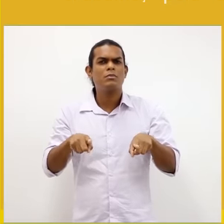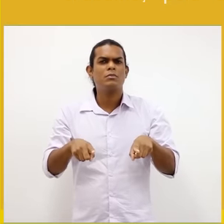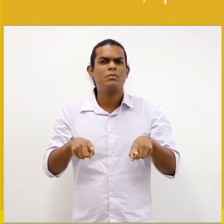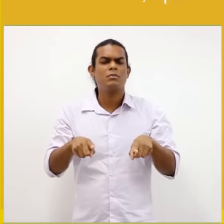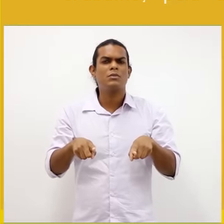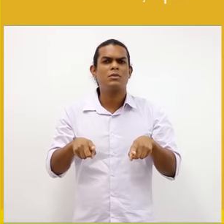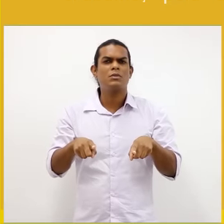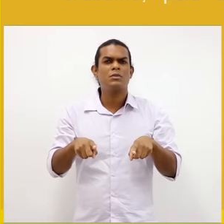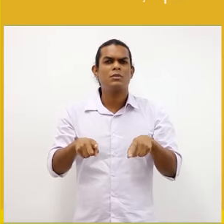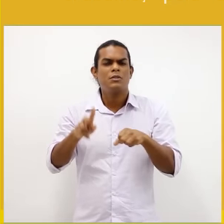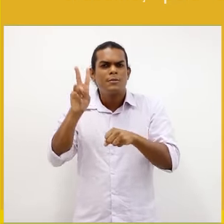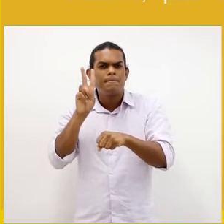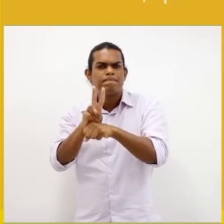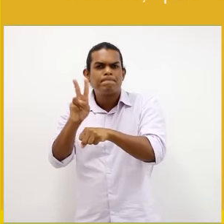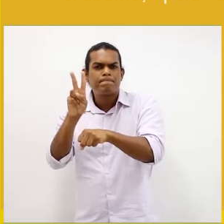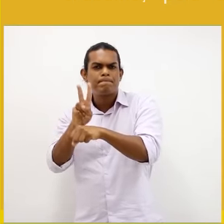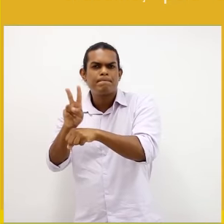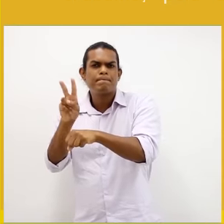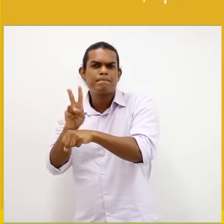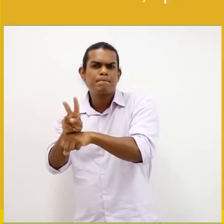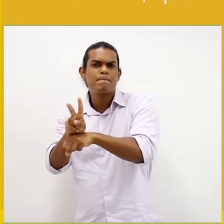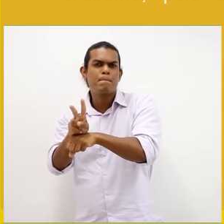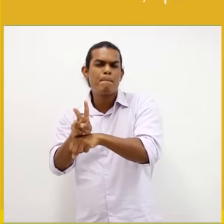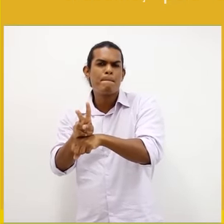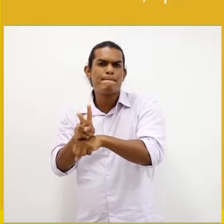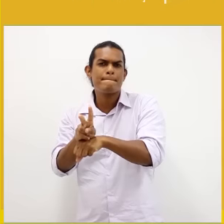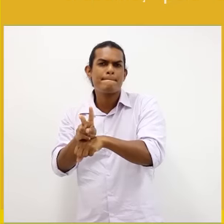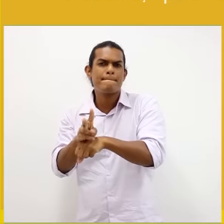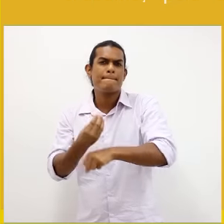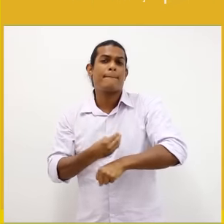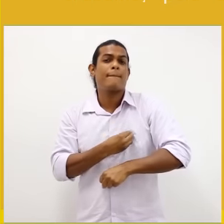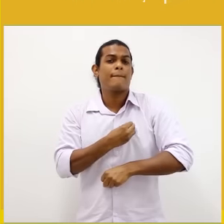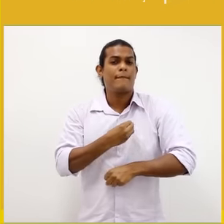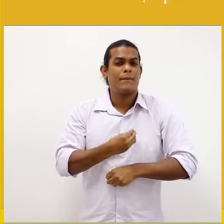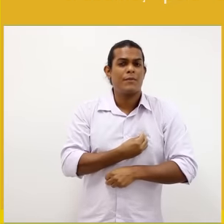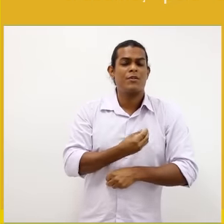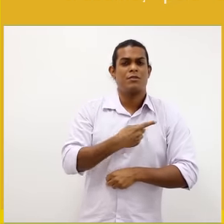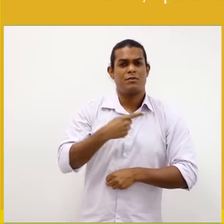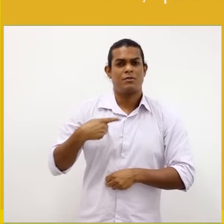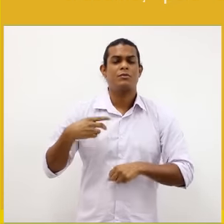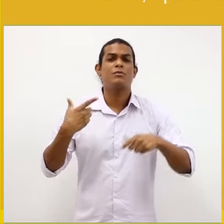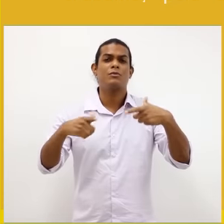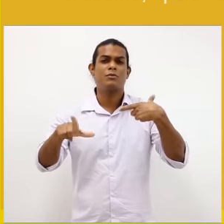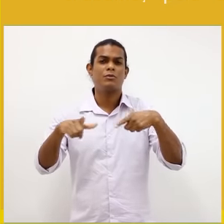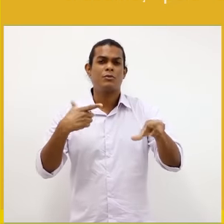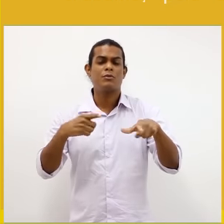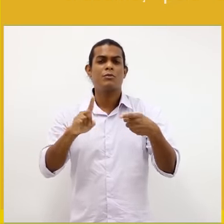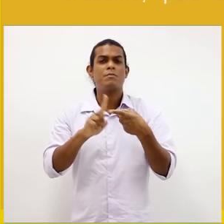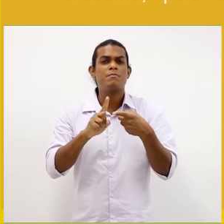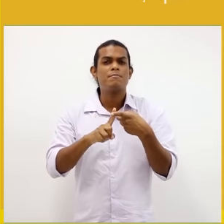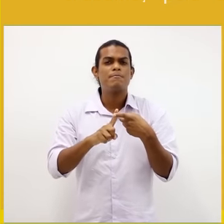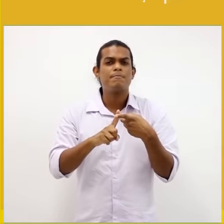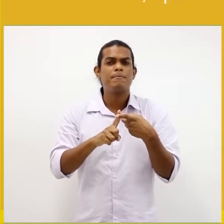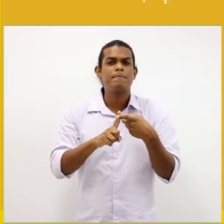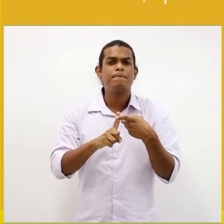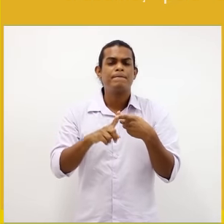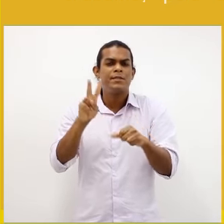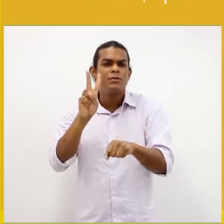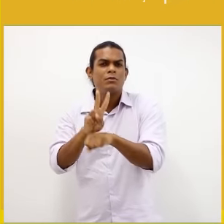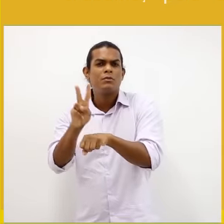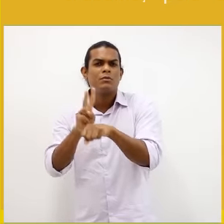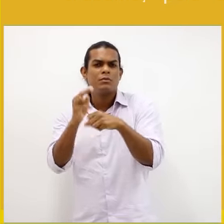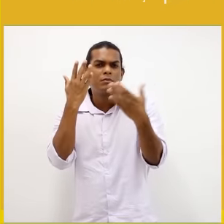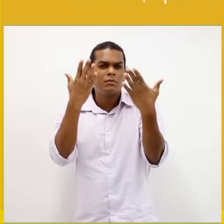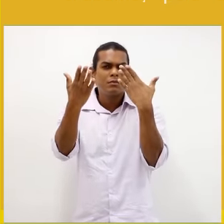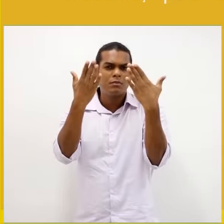garanta a preservação da integridade física do trabalhador, bem assim a integridade psicológica,